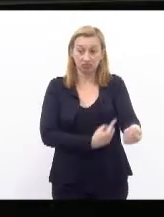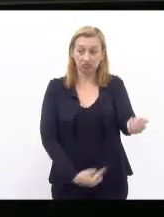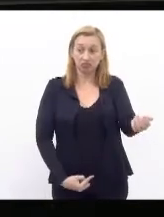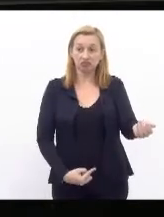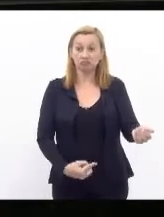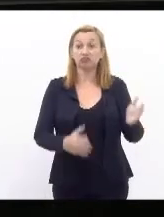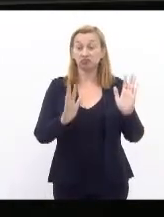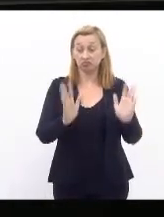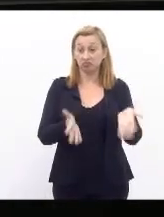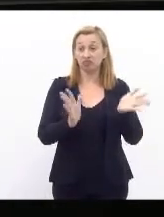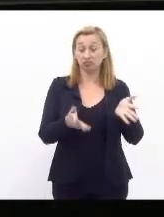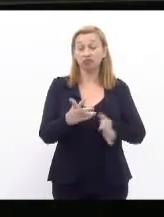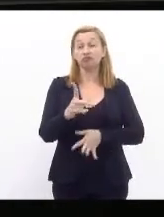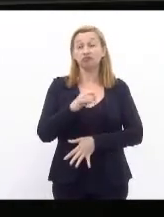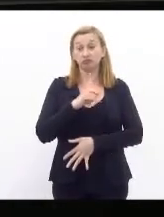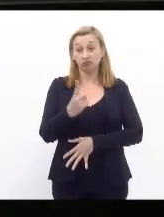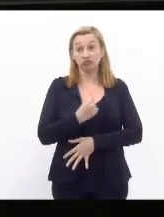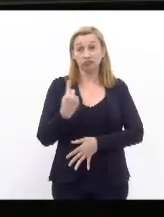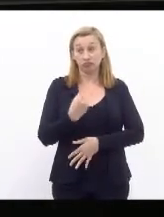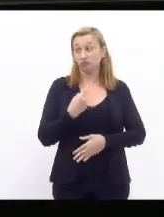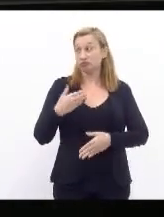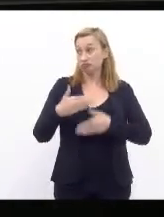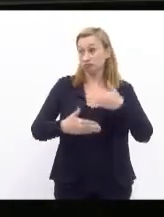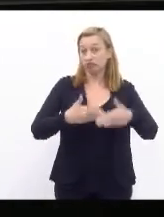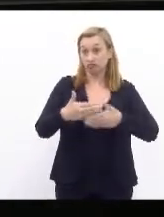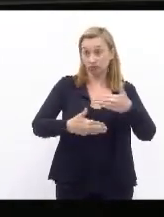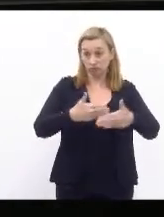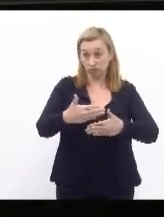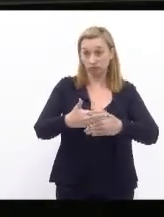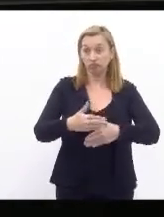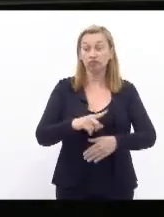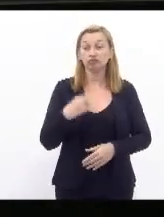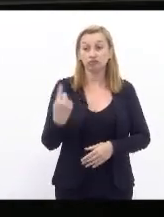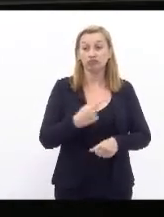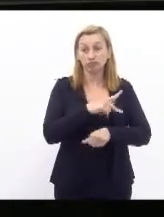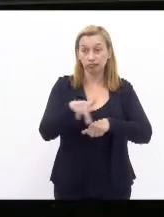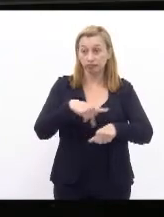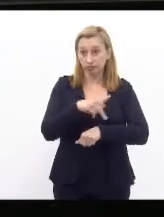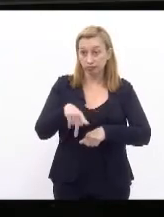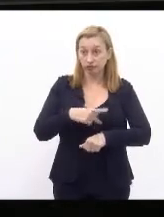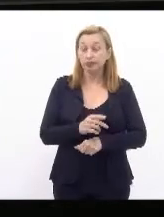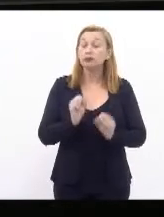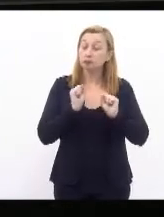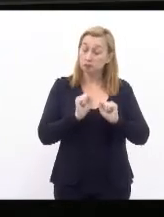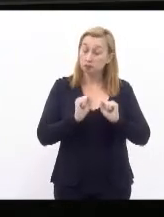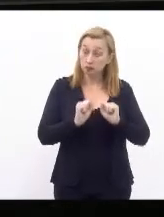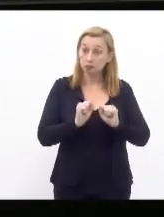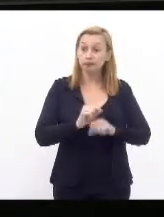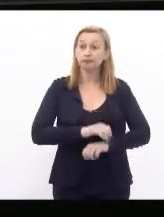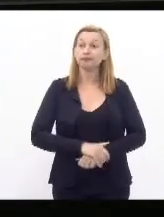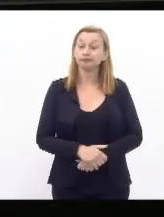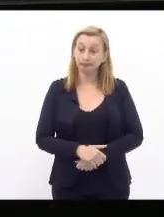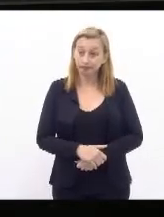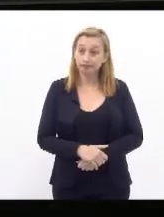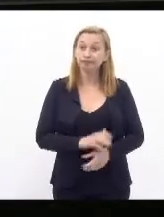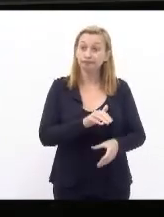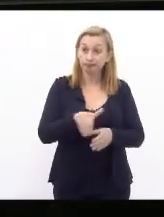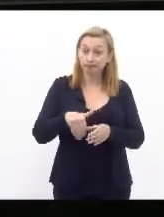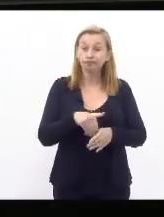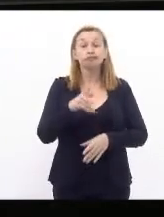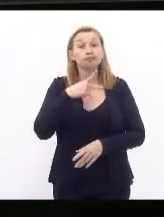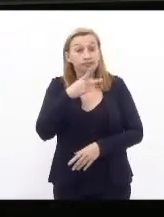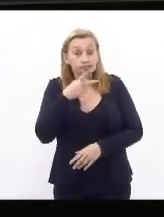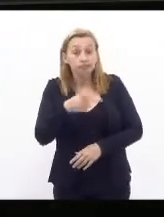hoje a gente tivesse um processo democrático no nosso país, para que a gente pudesse votar, para a gente pudesse